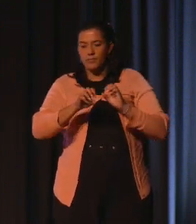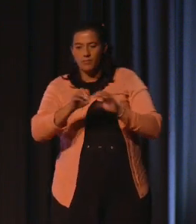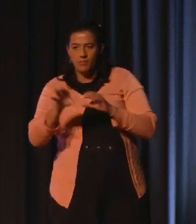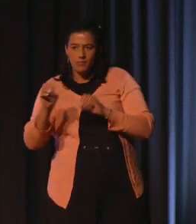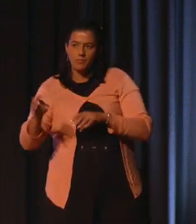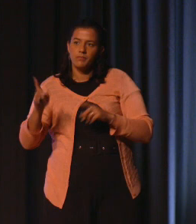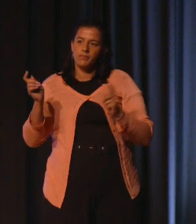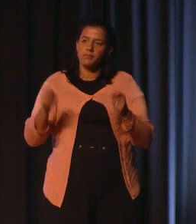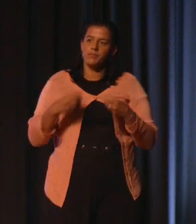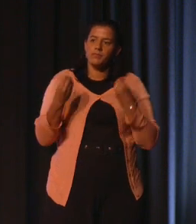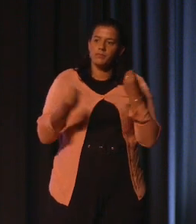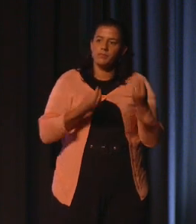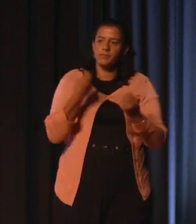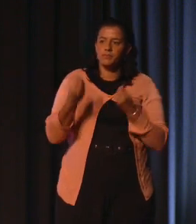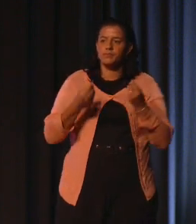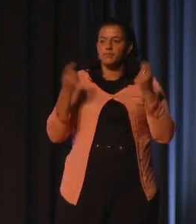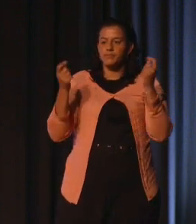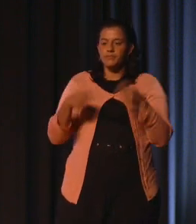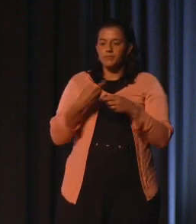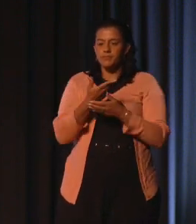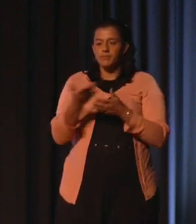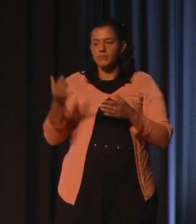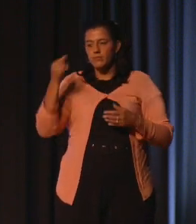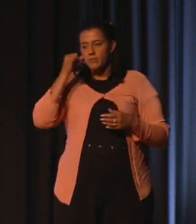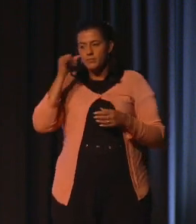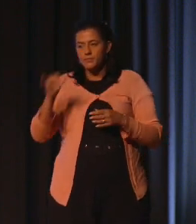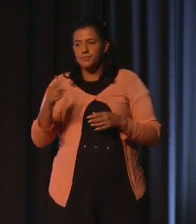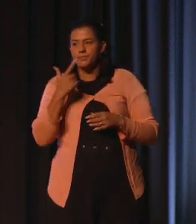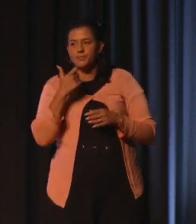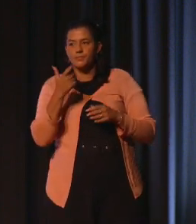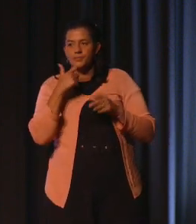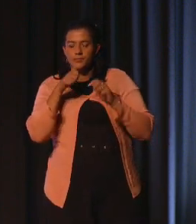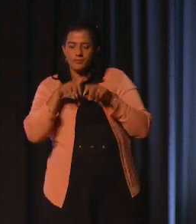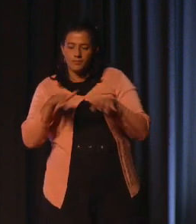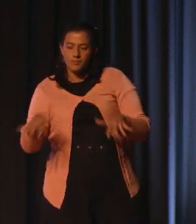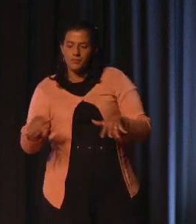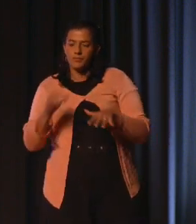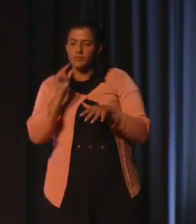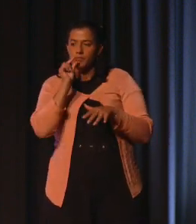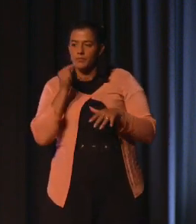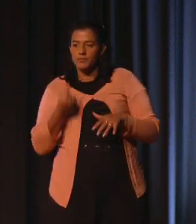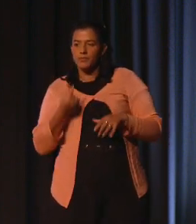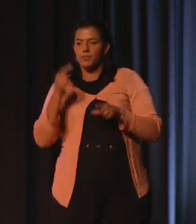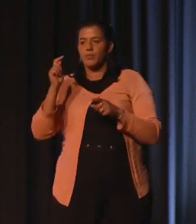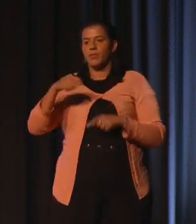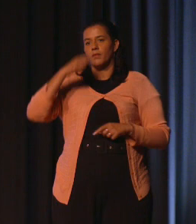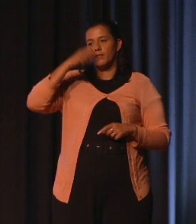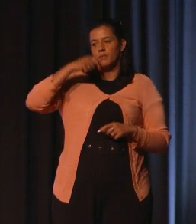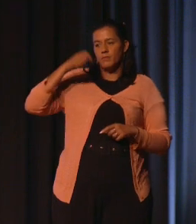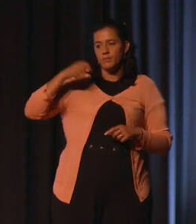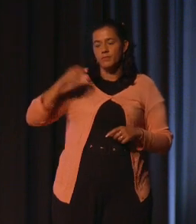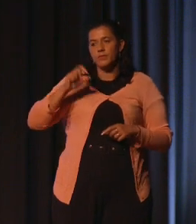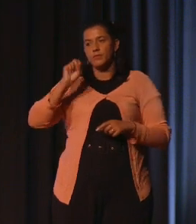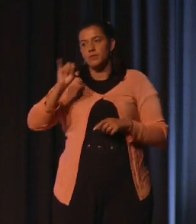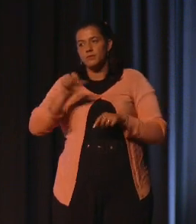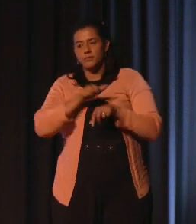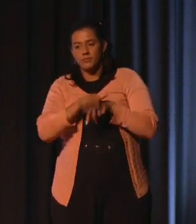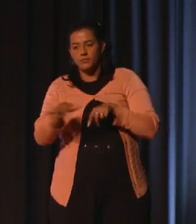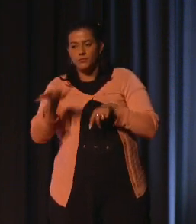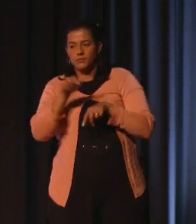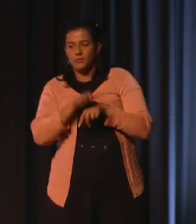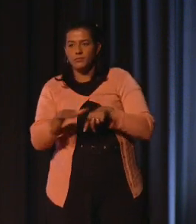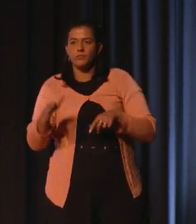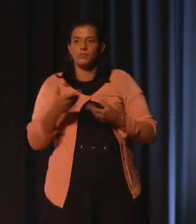de como prevenir o sangramento quando vai cair, que é com a escovação. Se tiver um sangramento, hoje com